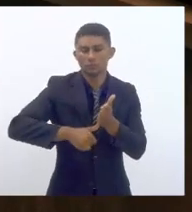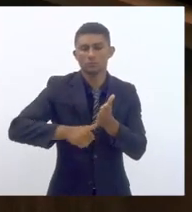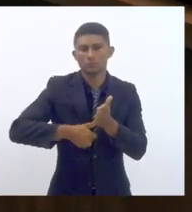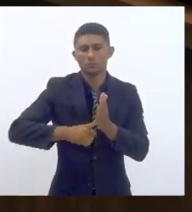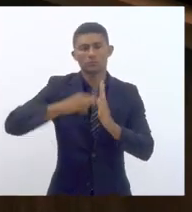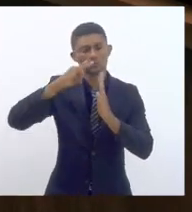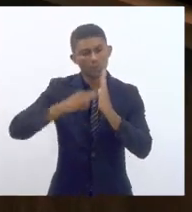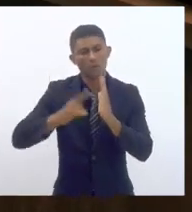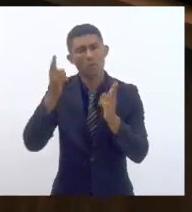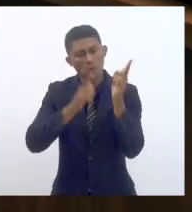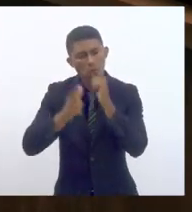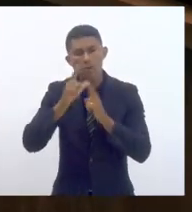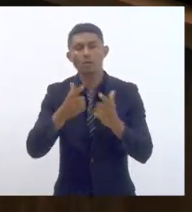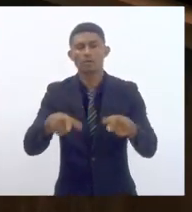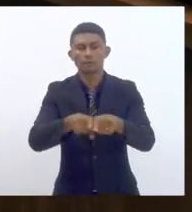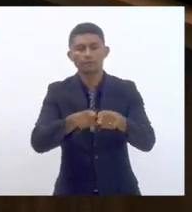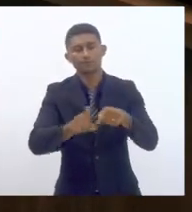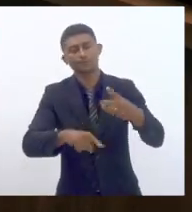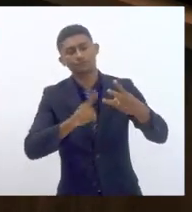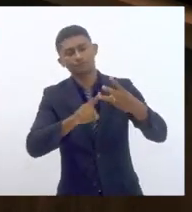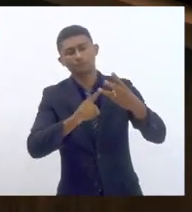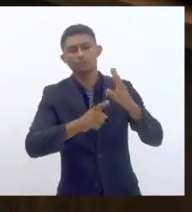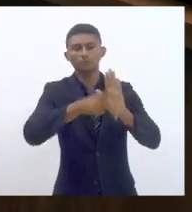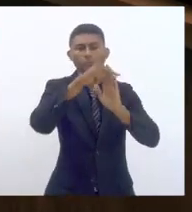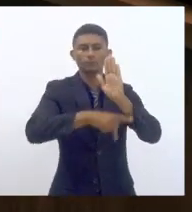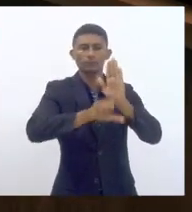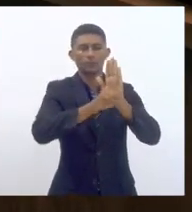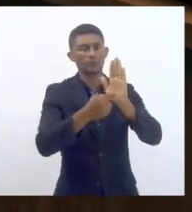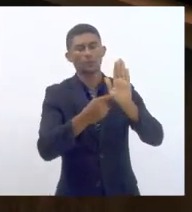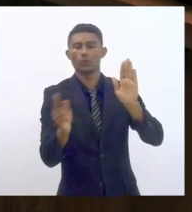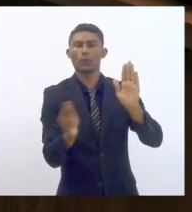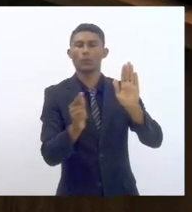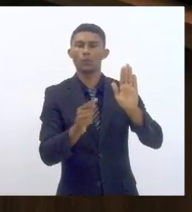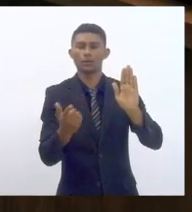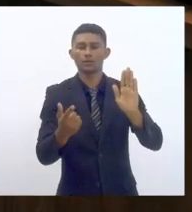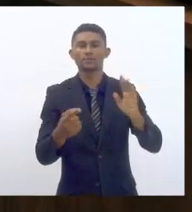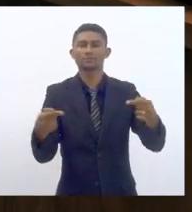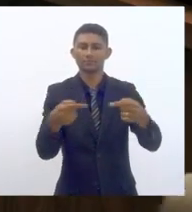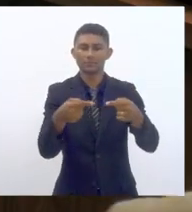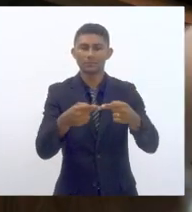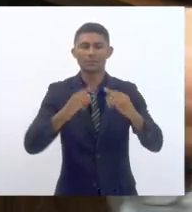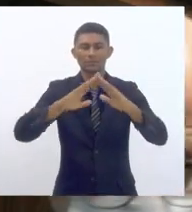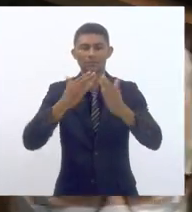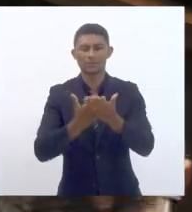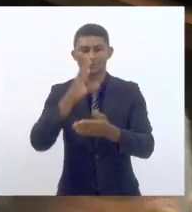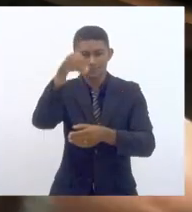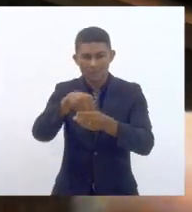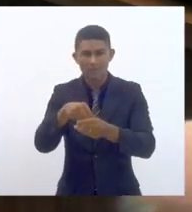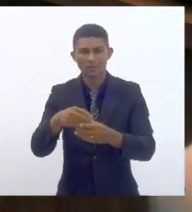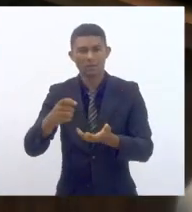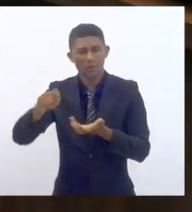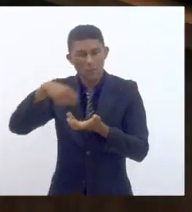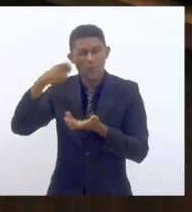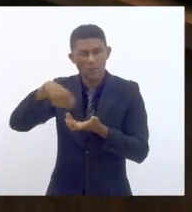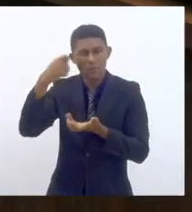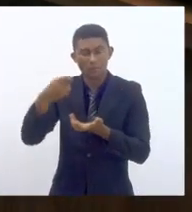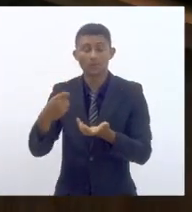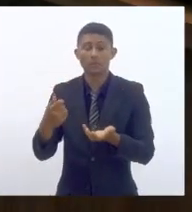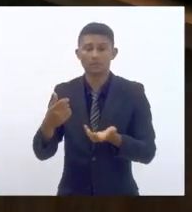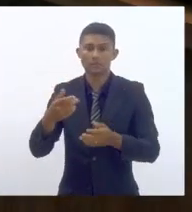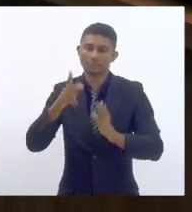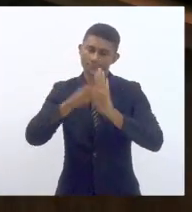na obtenção de documentos. E, por último, o projeto relacionado à alimentação escolar, meu e deputado Flávio Serafini e